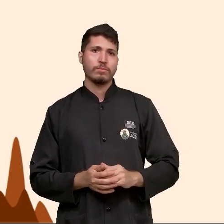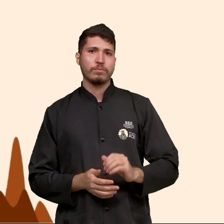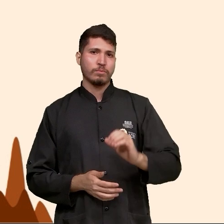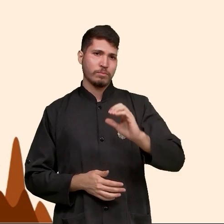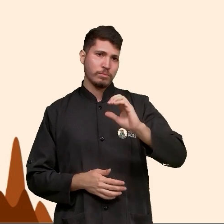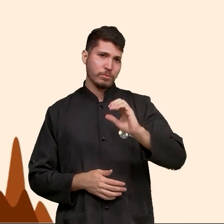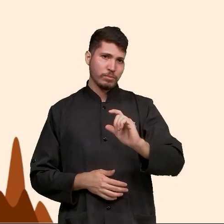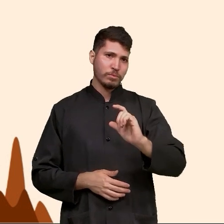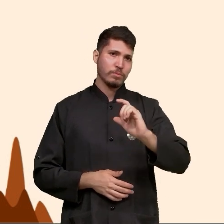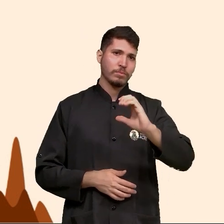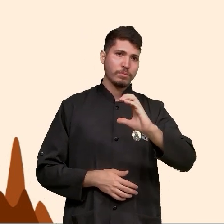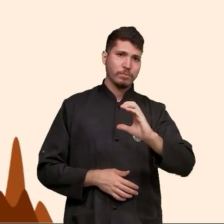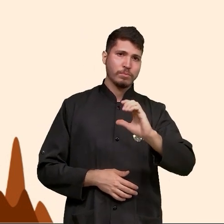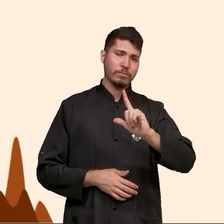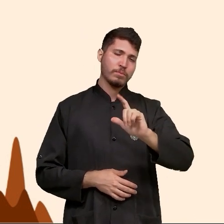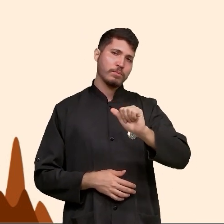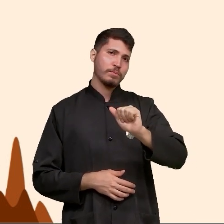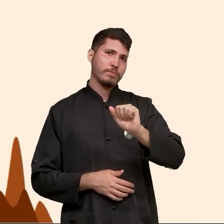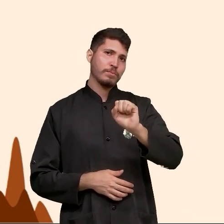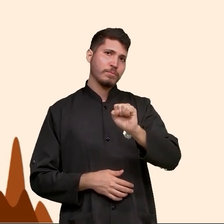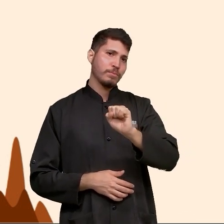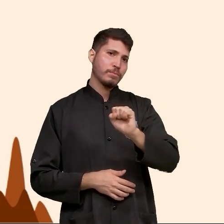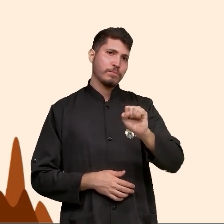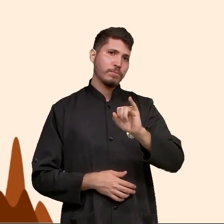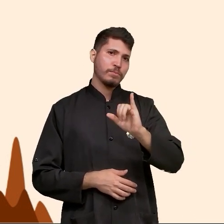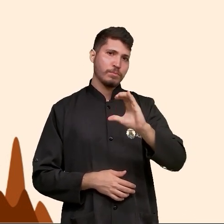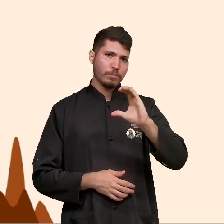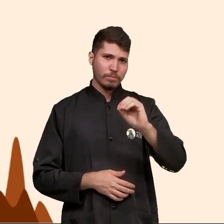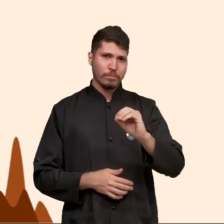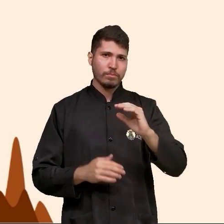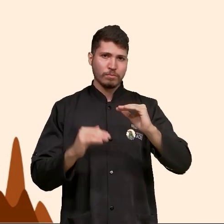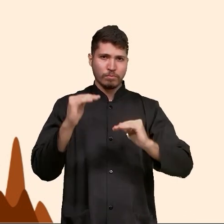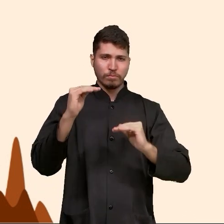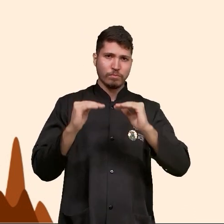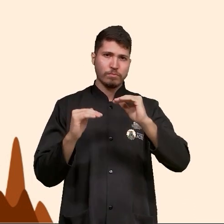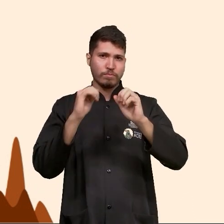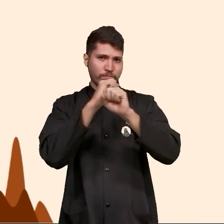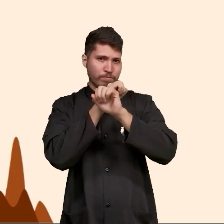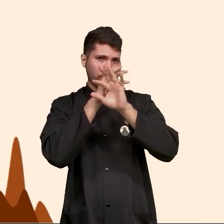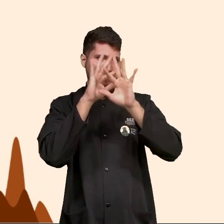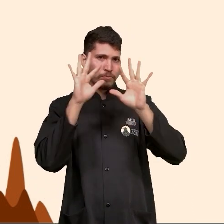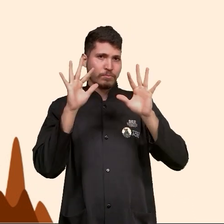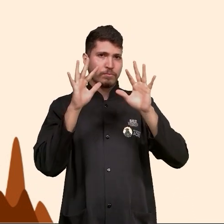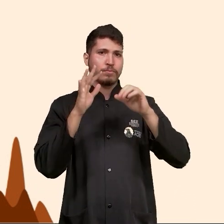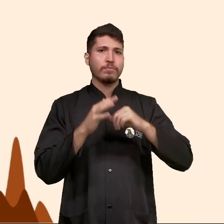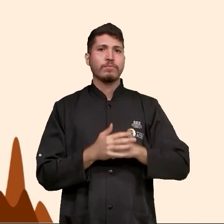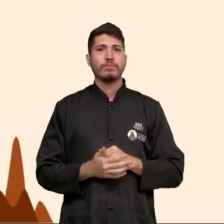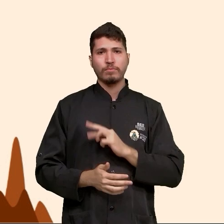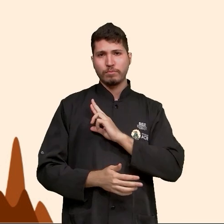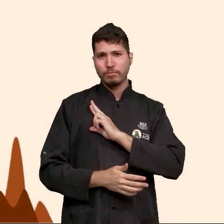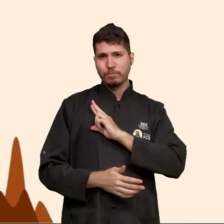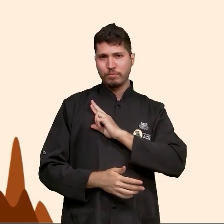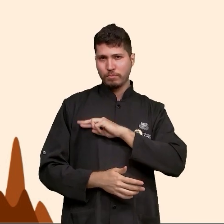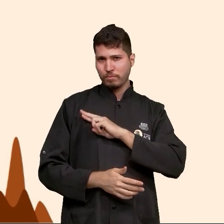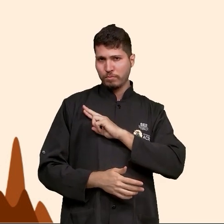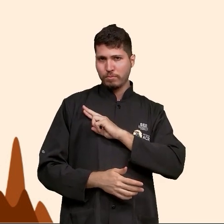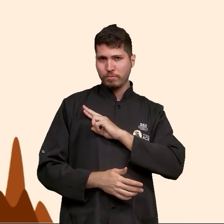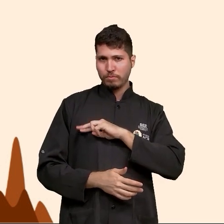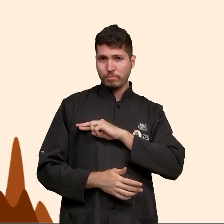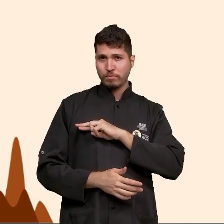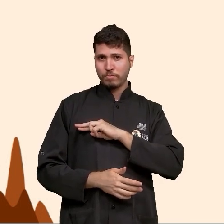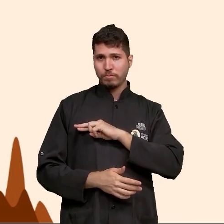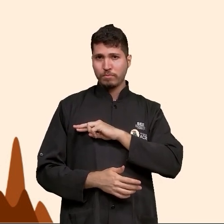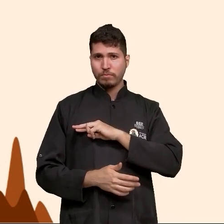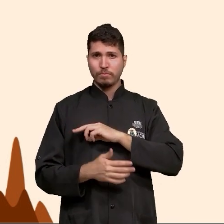clareza. E no romantismo, sentimentos intensos e nacionalismo. Aí a gente